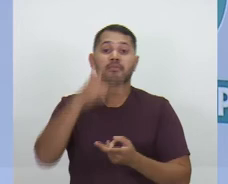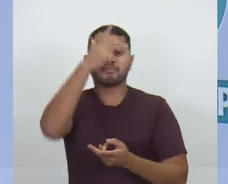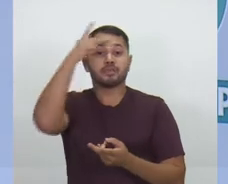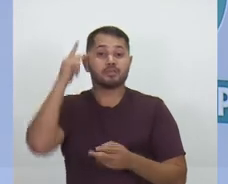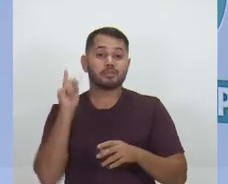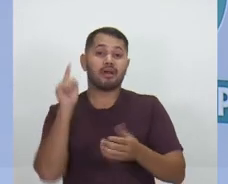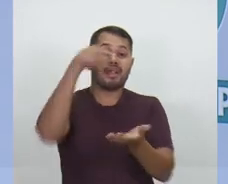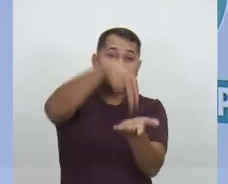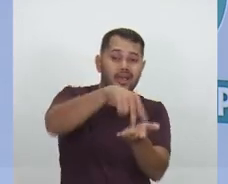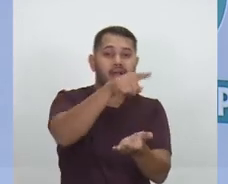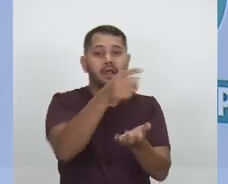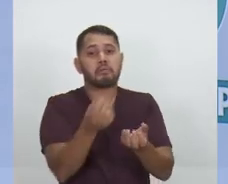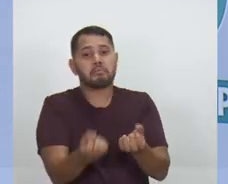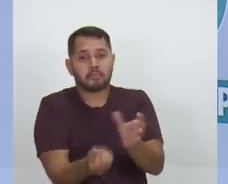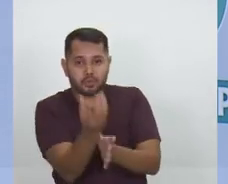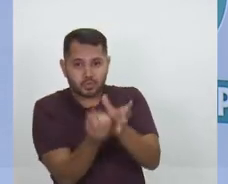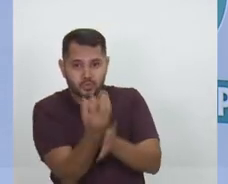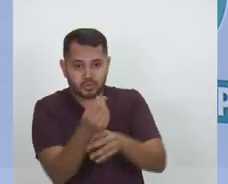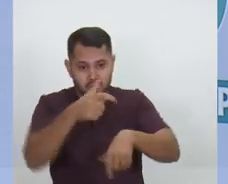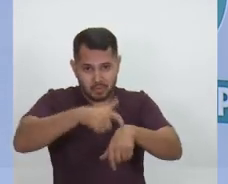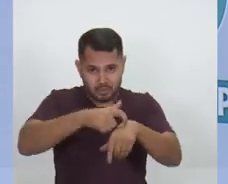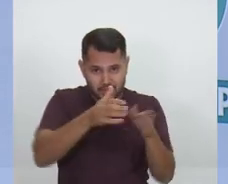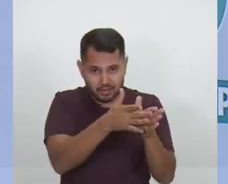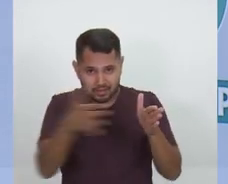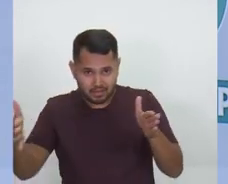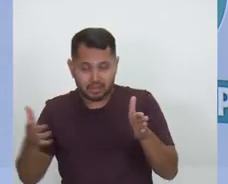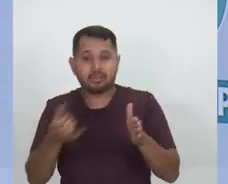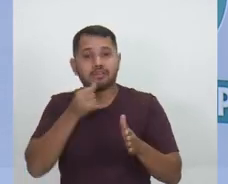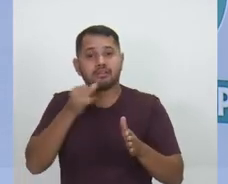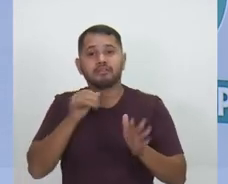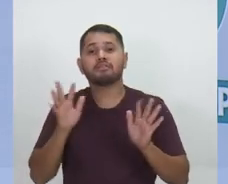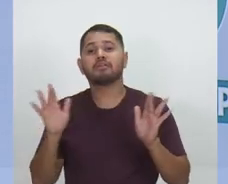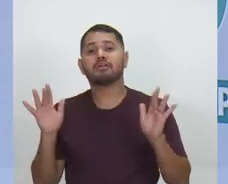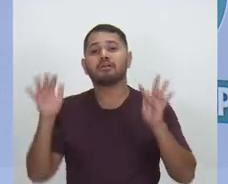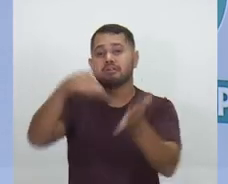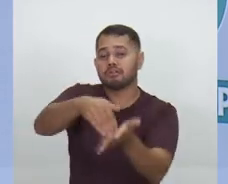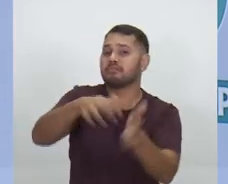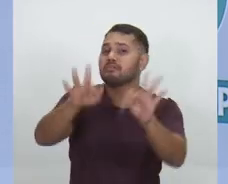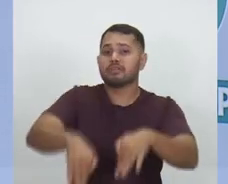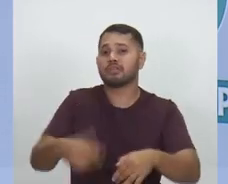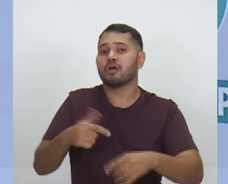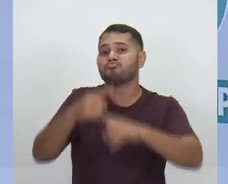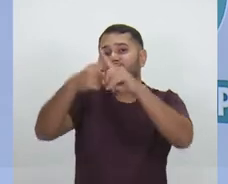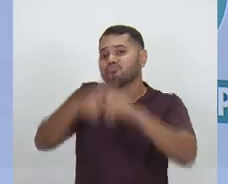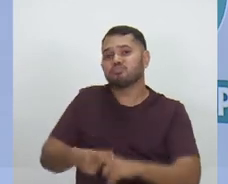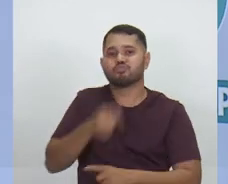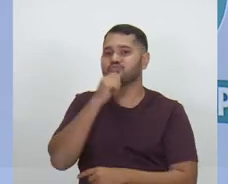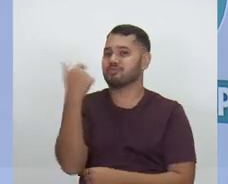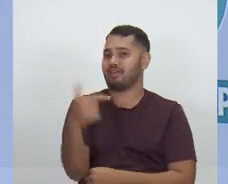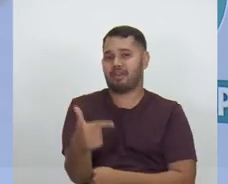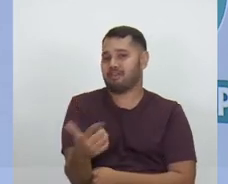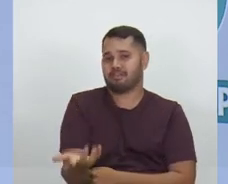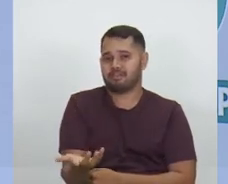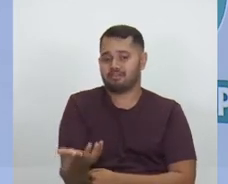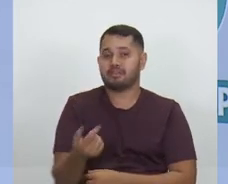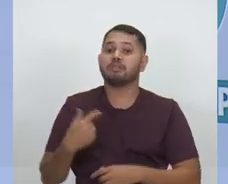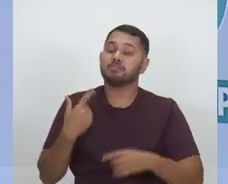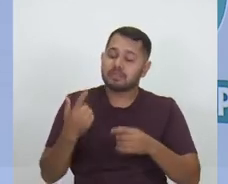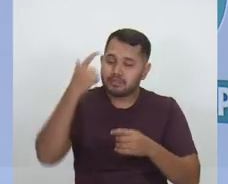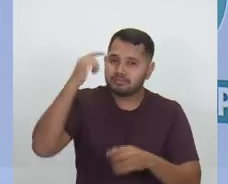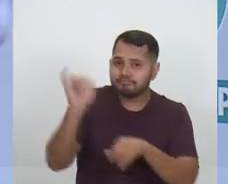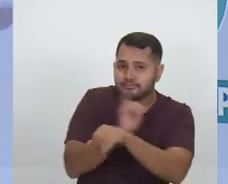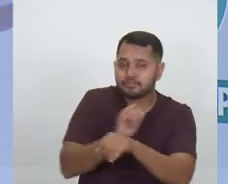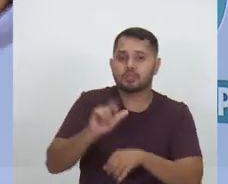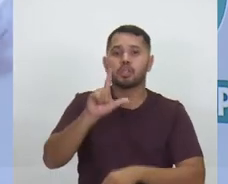produzir algo dessa indústria o preço final não será competitivo no mercado então nós temos que fazer uma logística